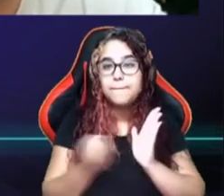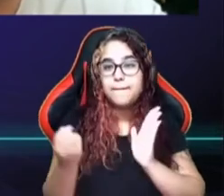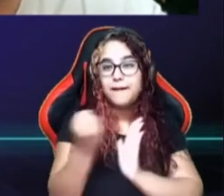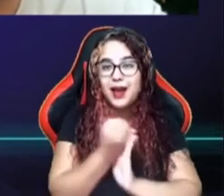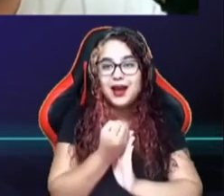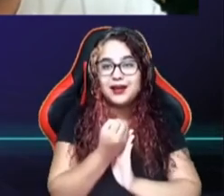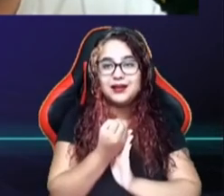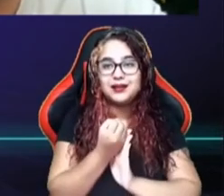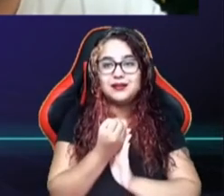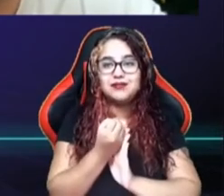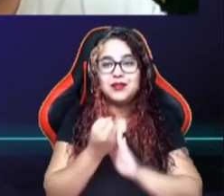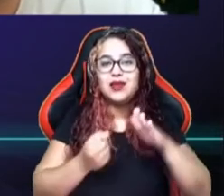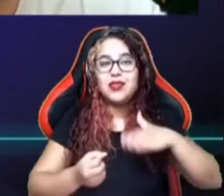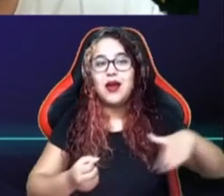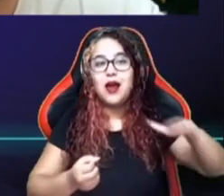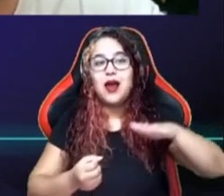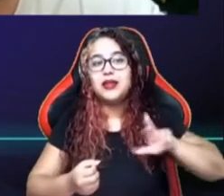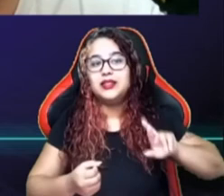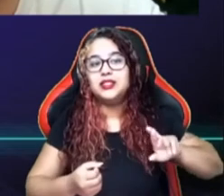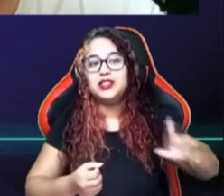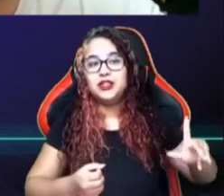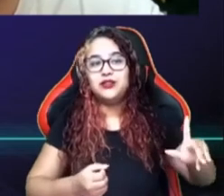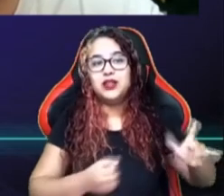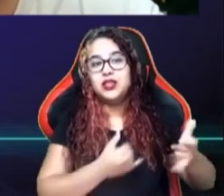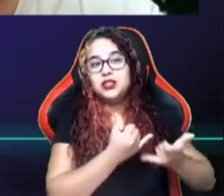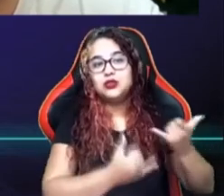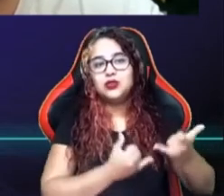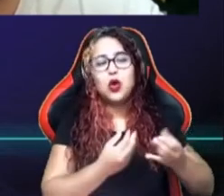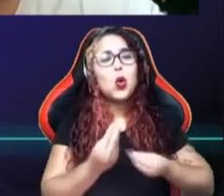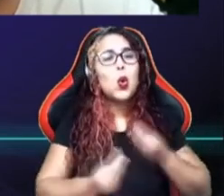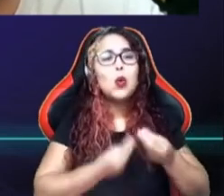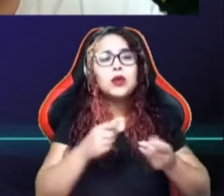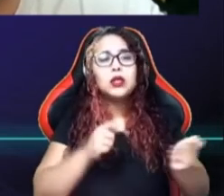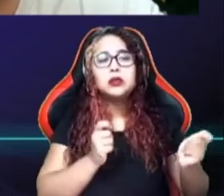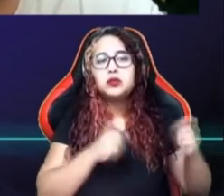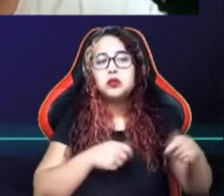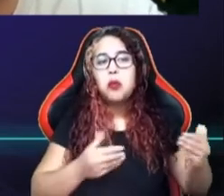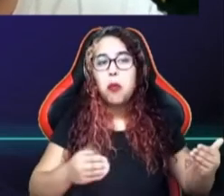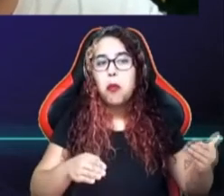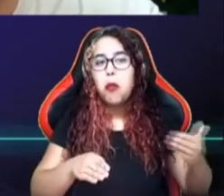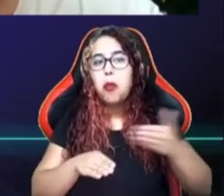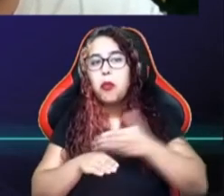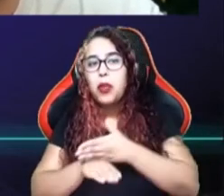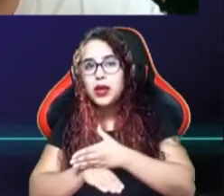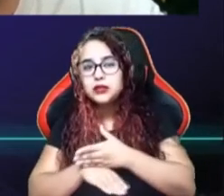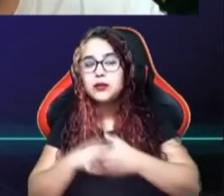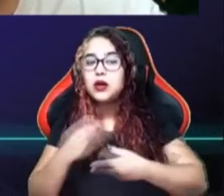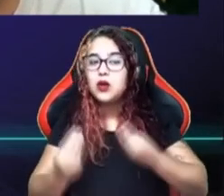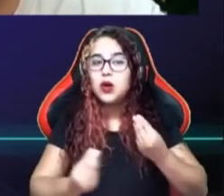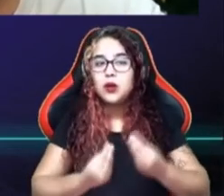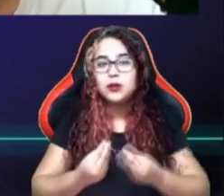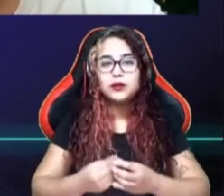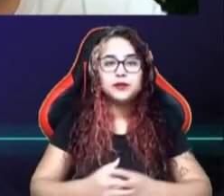né? Essas, como que elas poderiam estar nos jogos, né? Porque a gente às vezes fala de marcas mais óbvias,